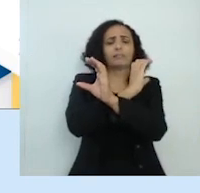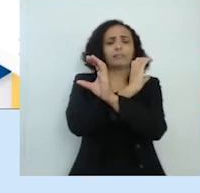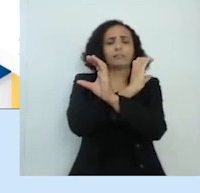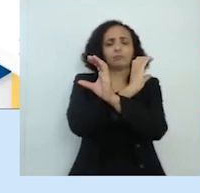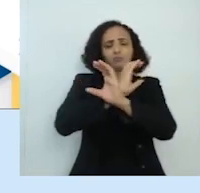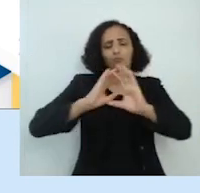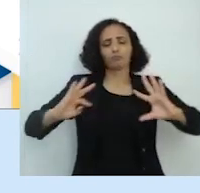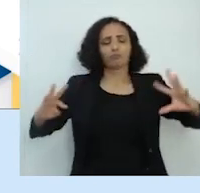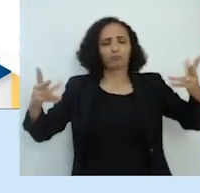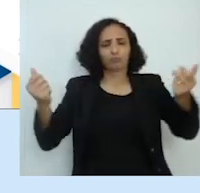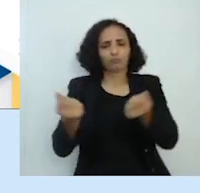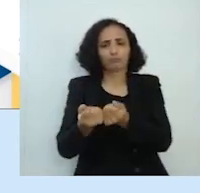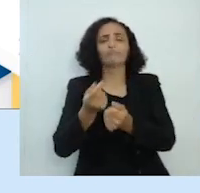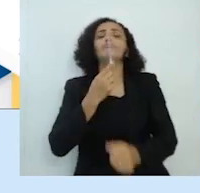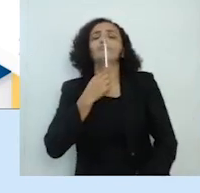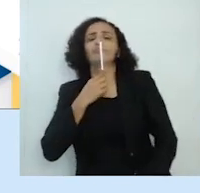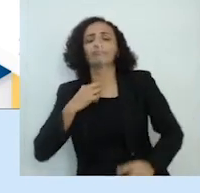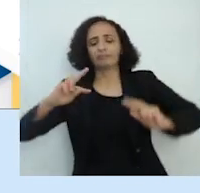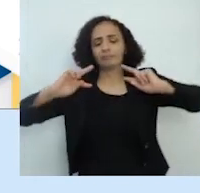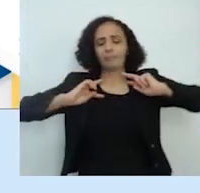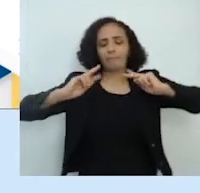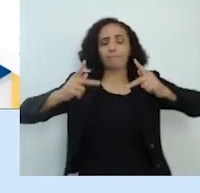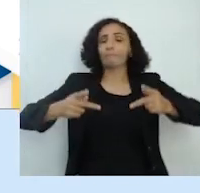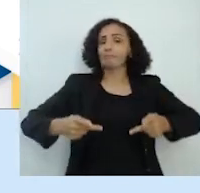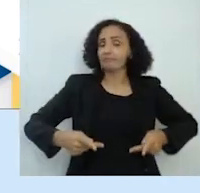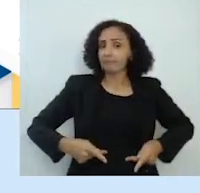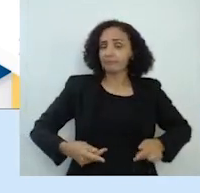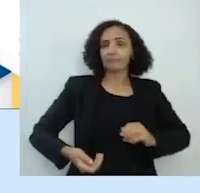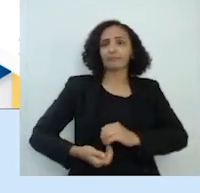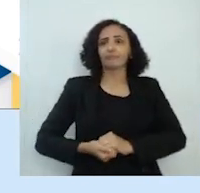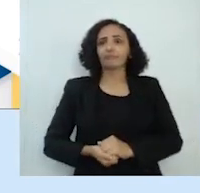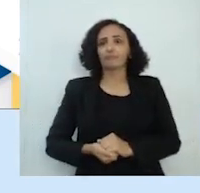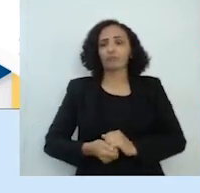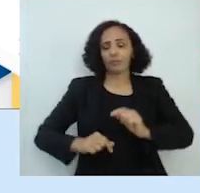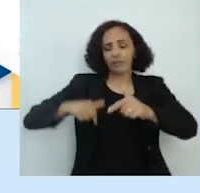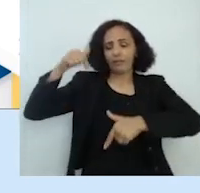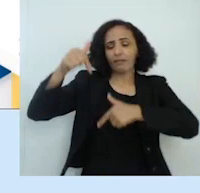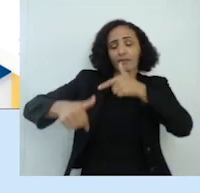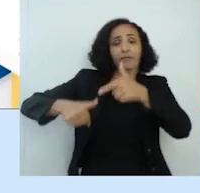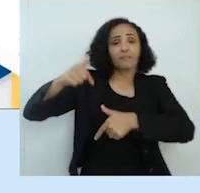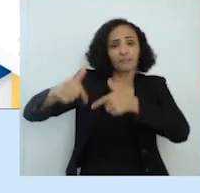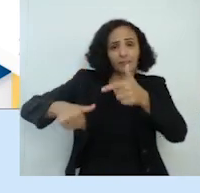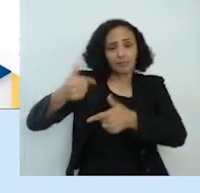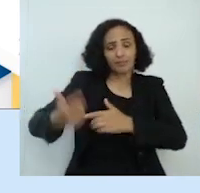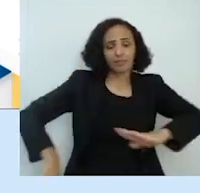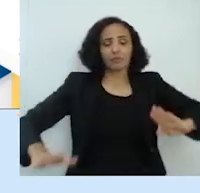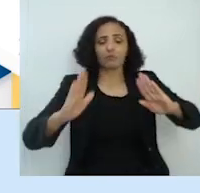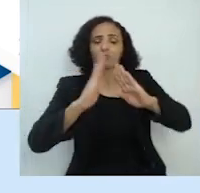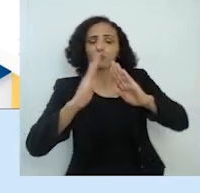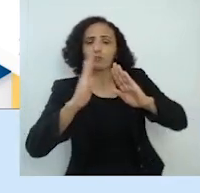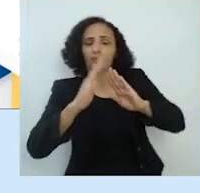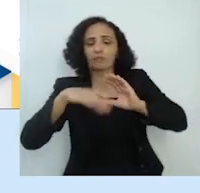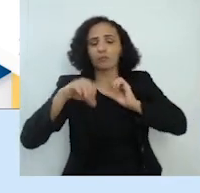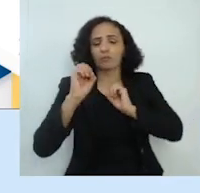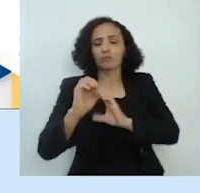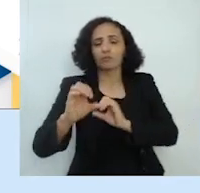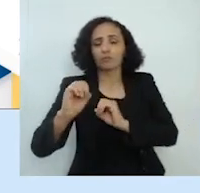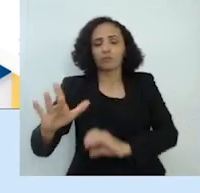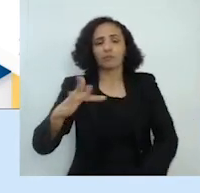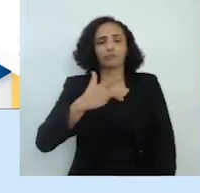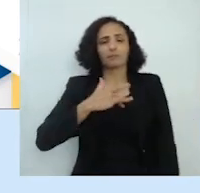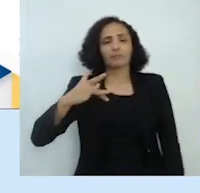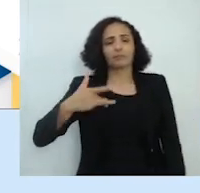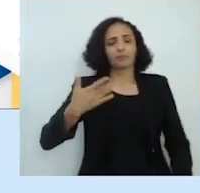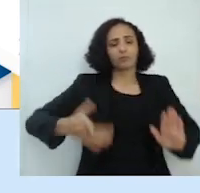materiais e culturais da população, que são emprego, habitação, educação, saúde. Essas são as